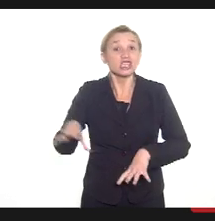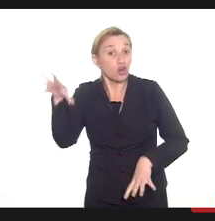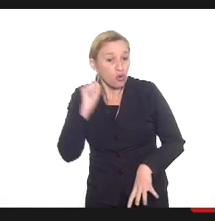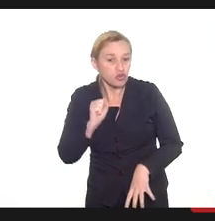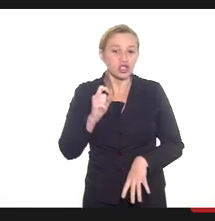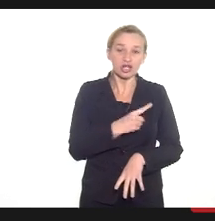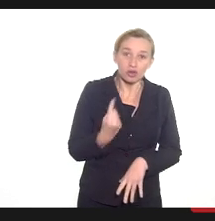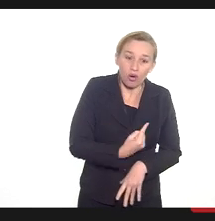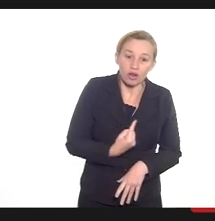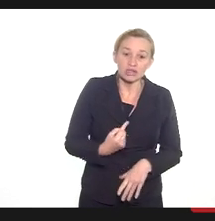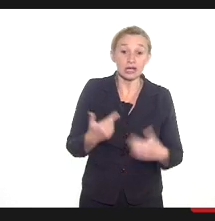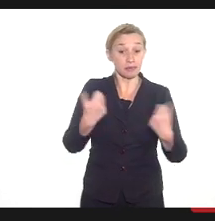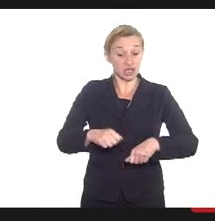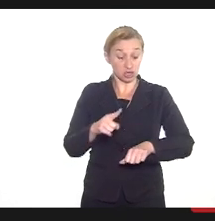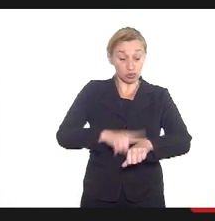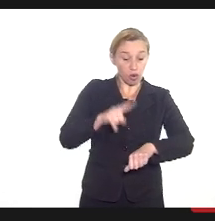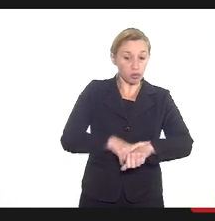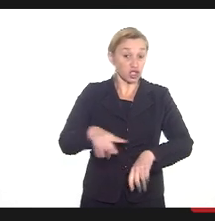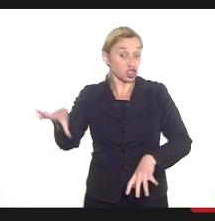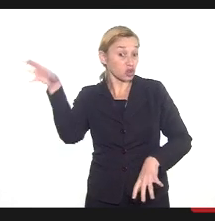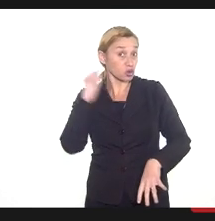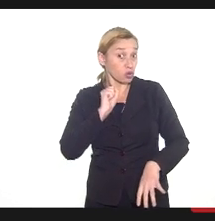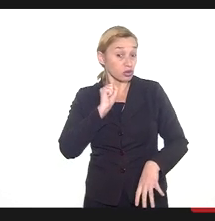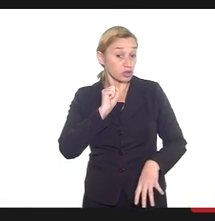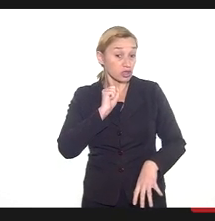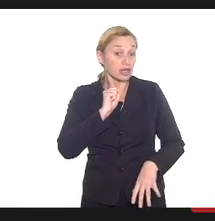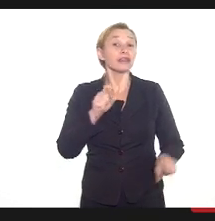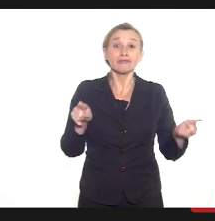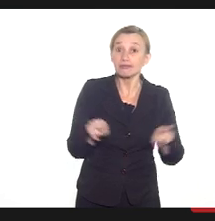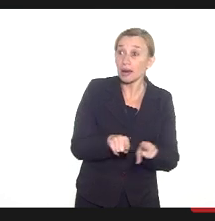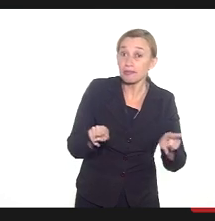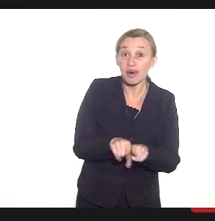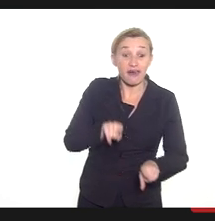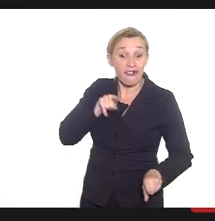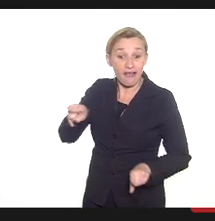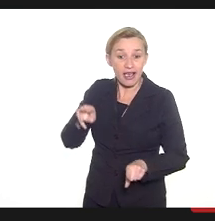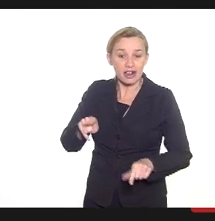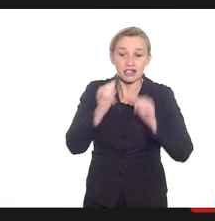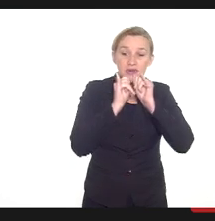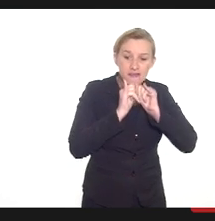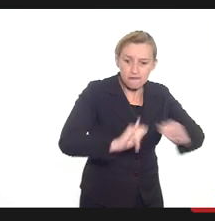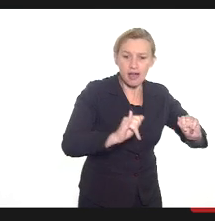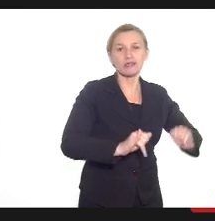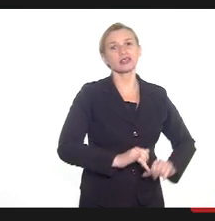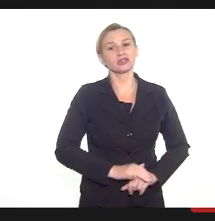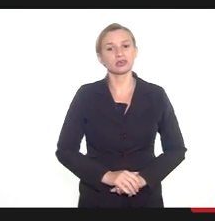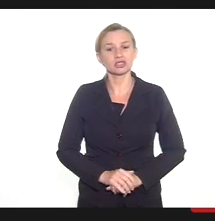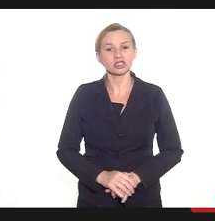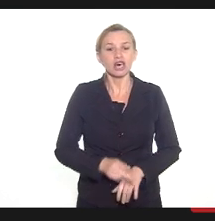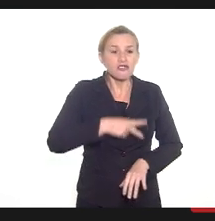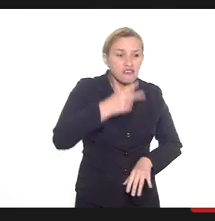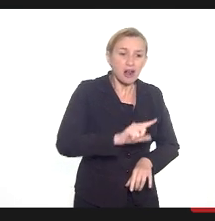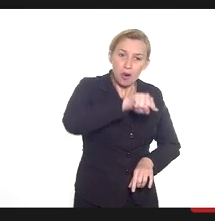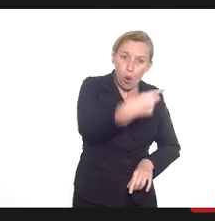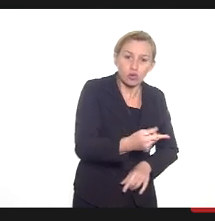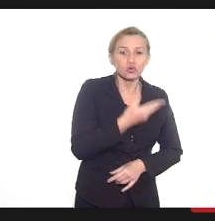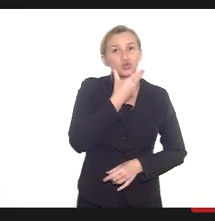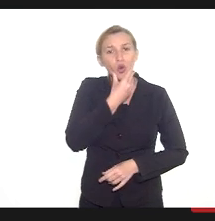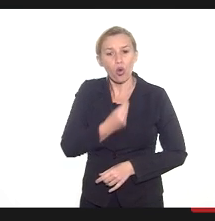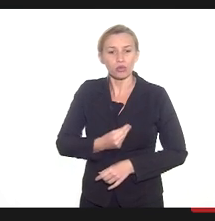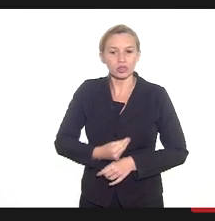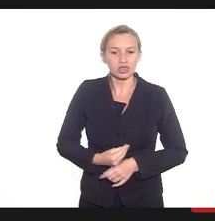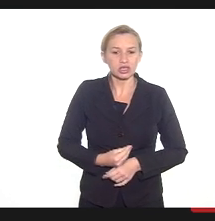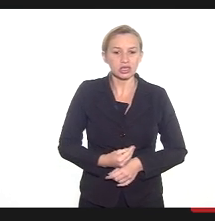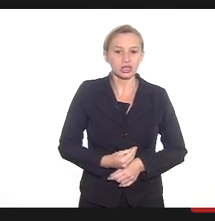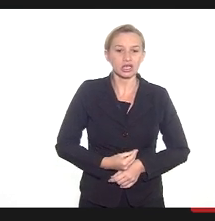e eles precisam, a partir do momento que eles nos ouçam, que eles também publicitem isso. Diga para os outros homens